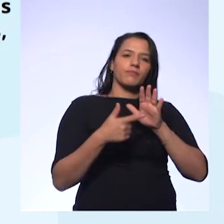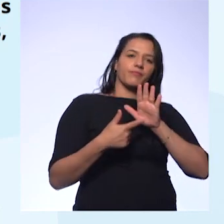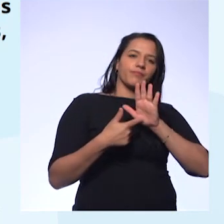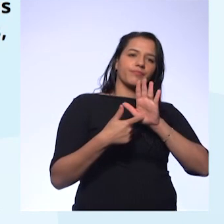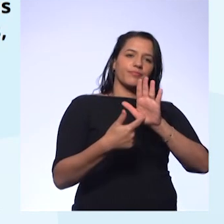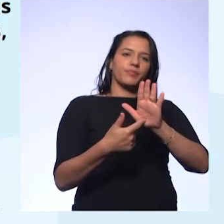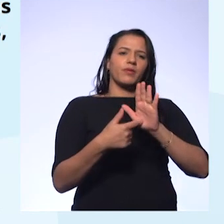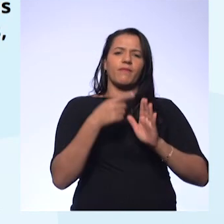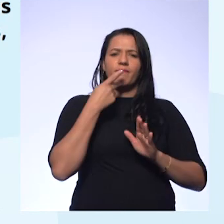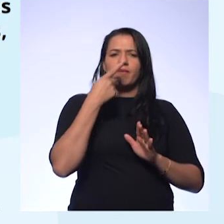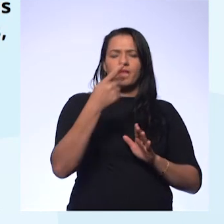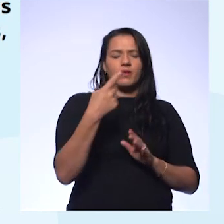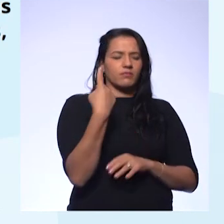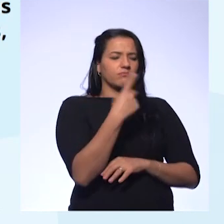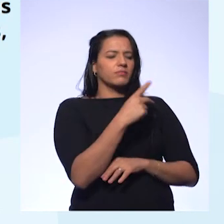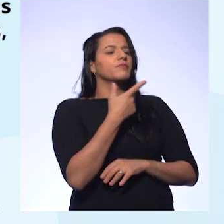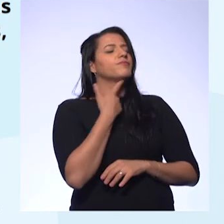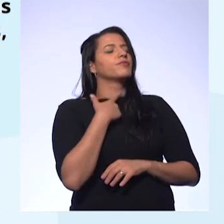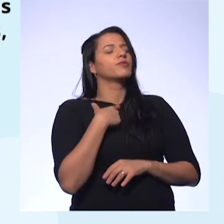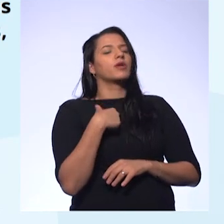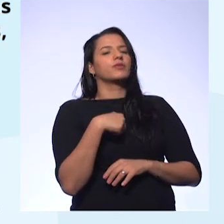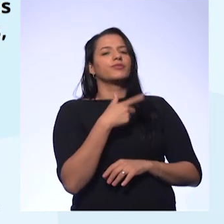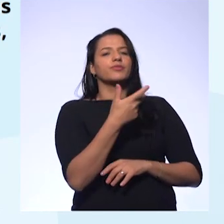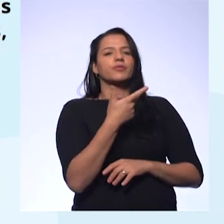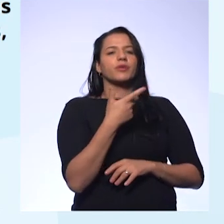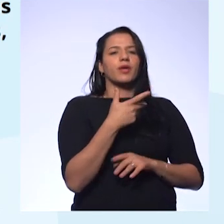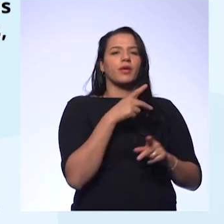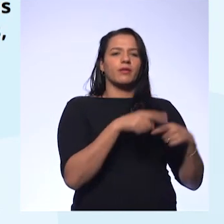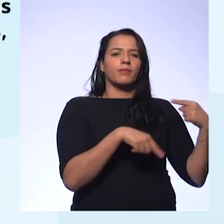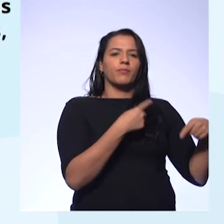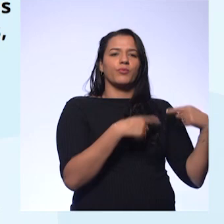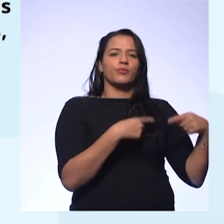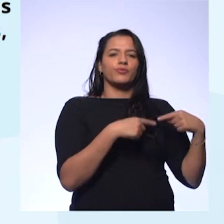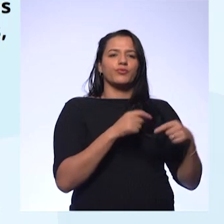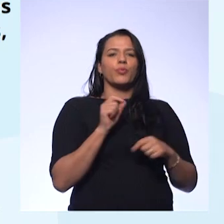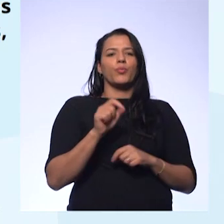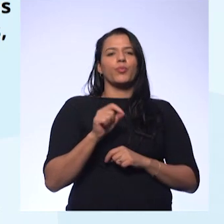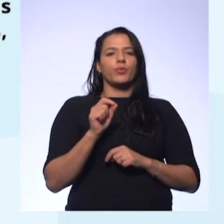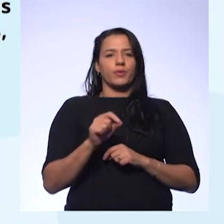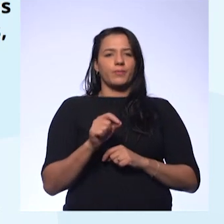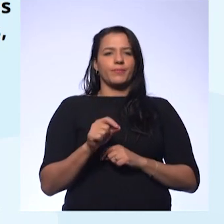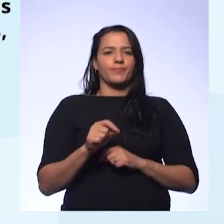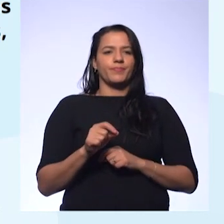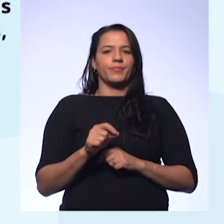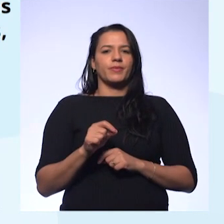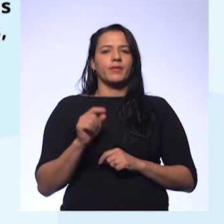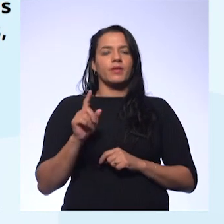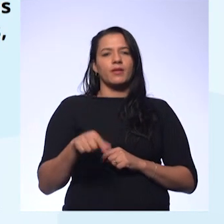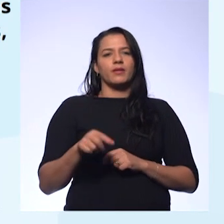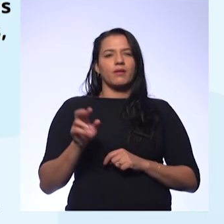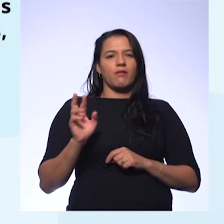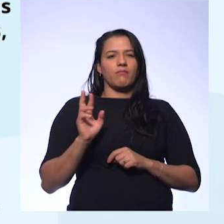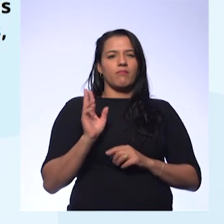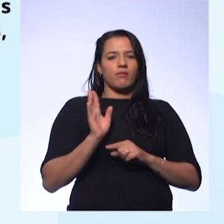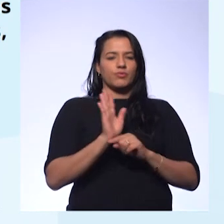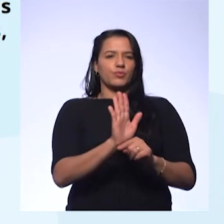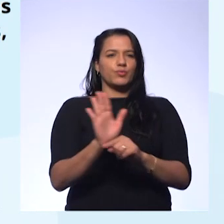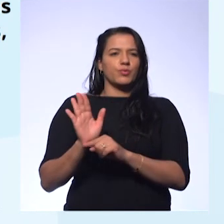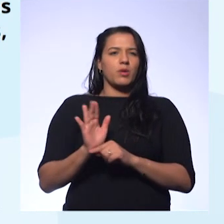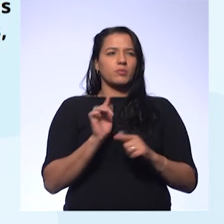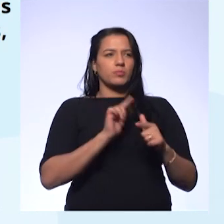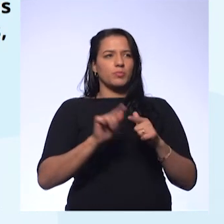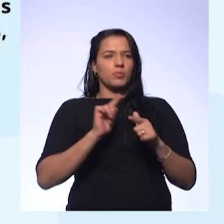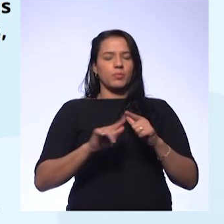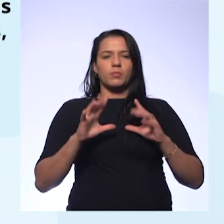as intenções políticas de Vargas no contexto das eleições? Será que essas intenções eram de resolver aqueles problemas